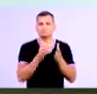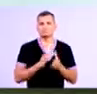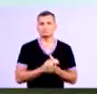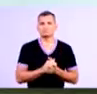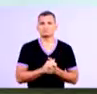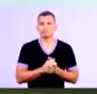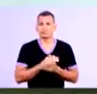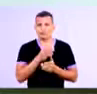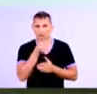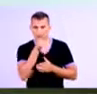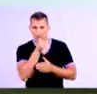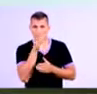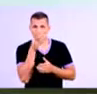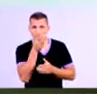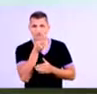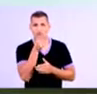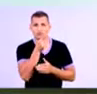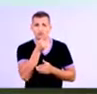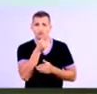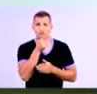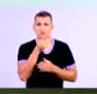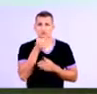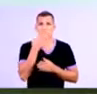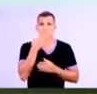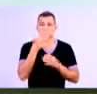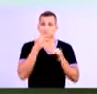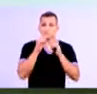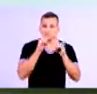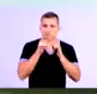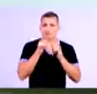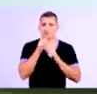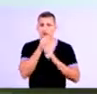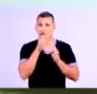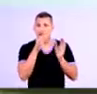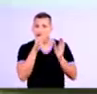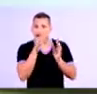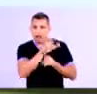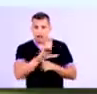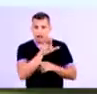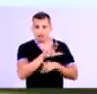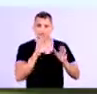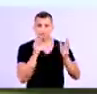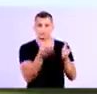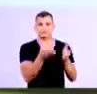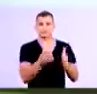que aqueles tipos de informação tratam daquela área específica.